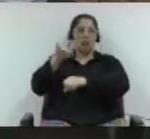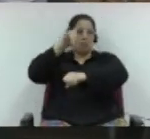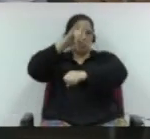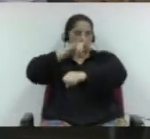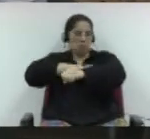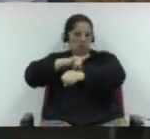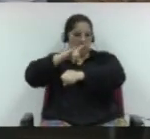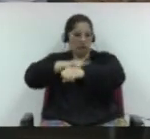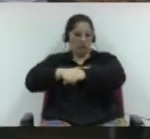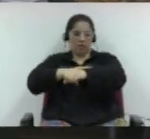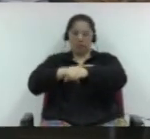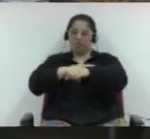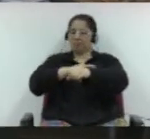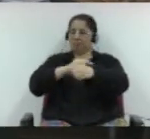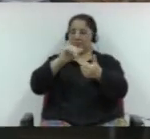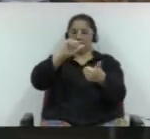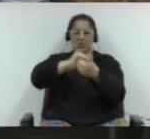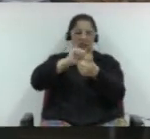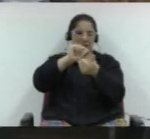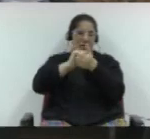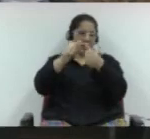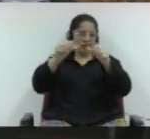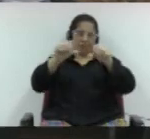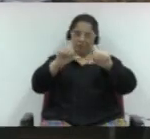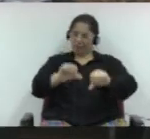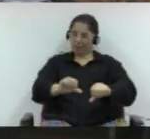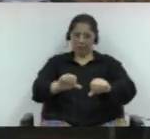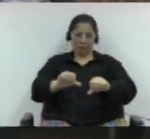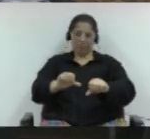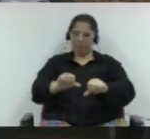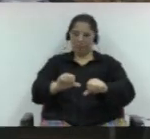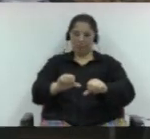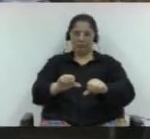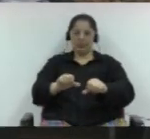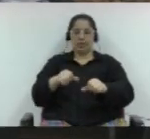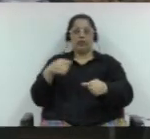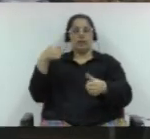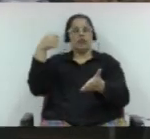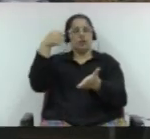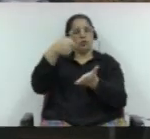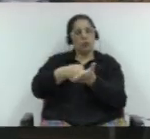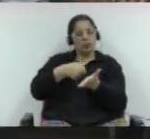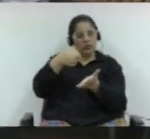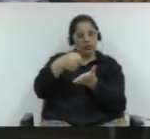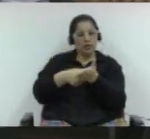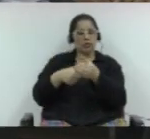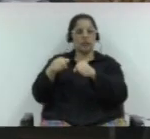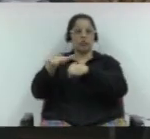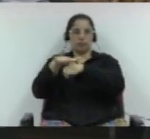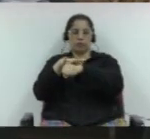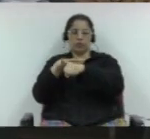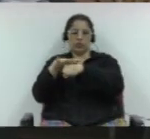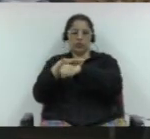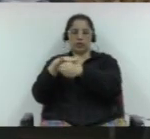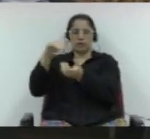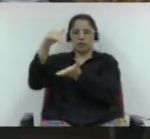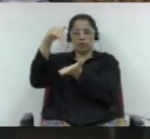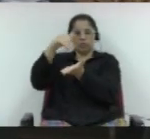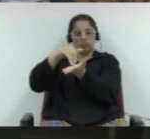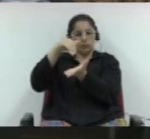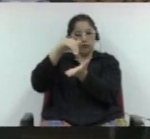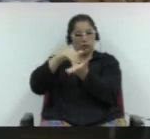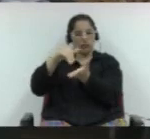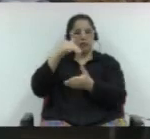péssima condições de uso, e assim por diante. Estou lutando com o secretário, lutando lá na prefeitura, fazendo